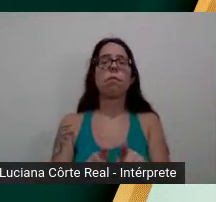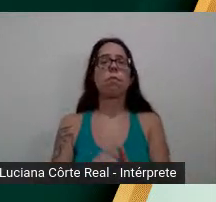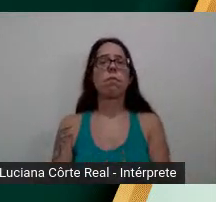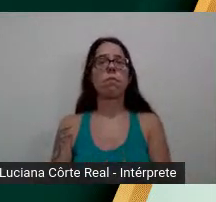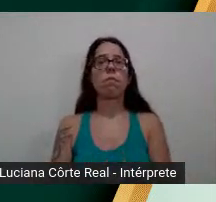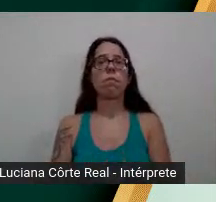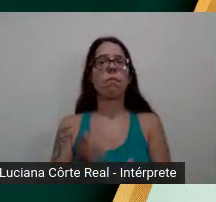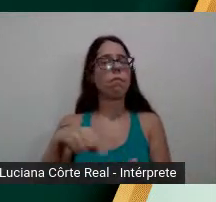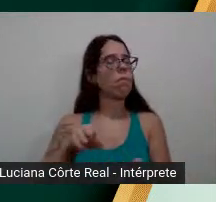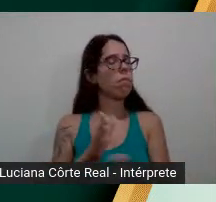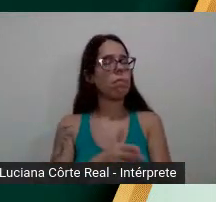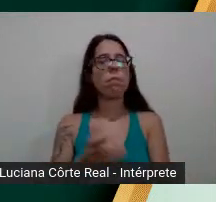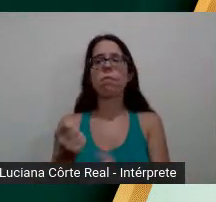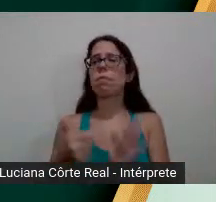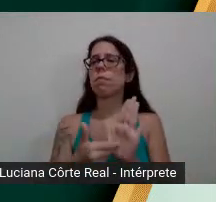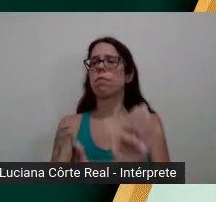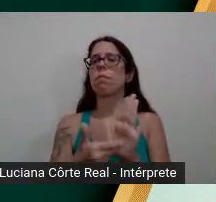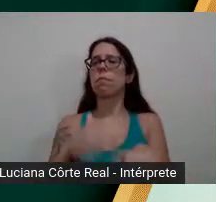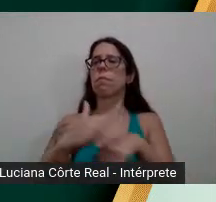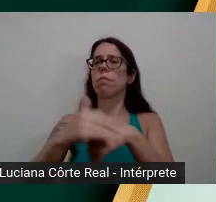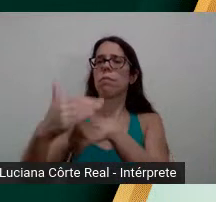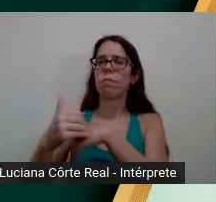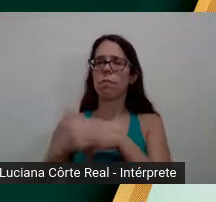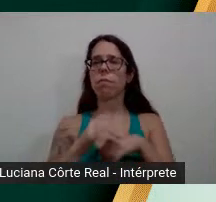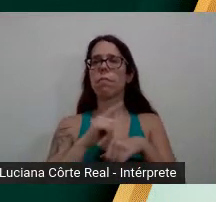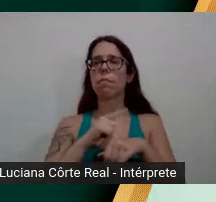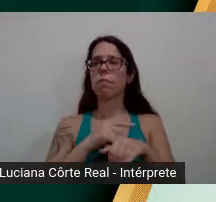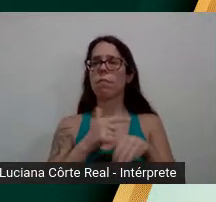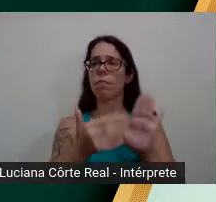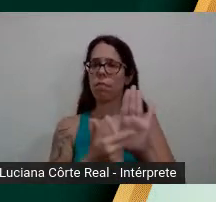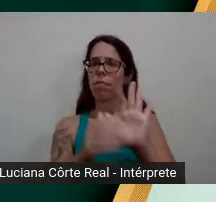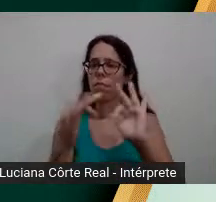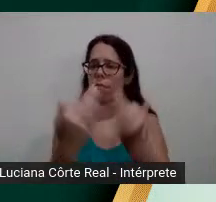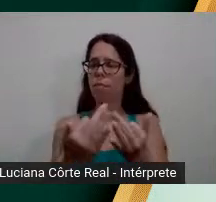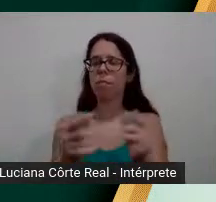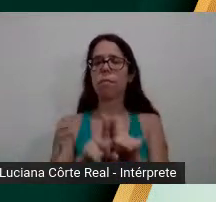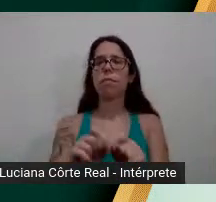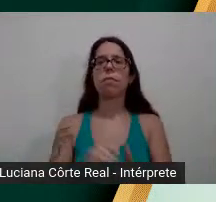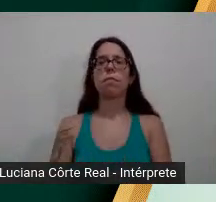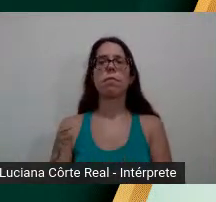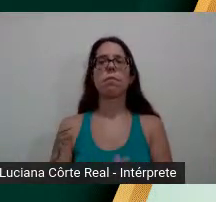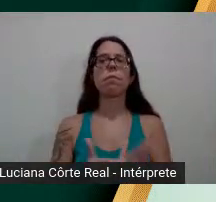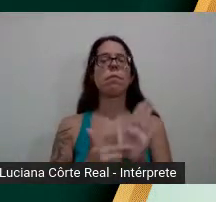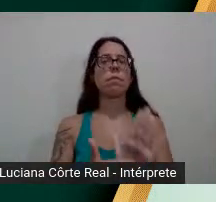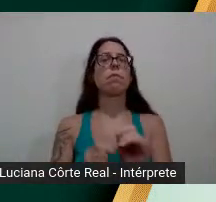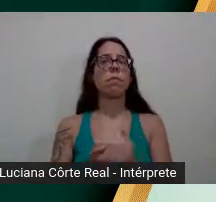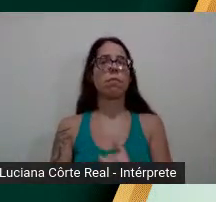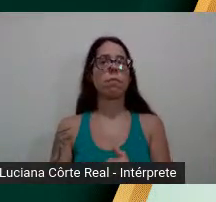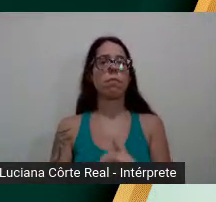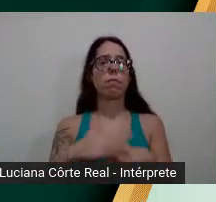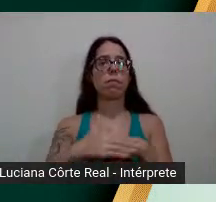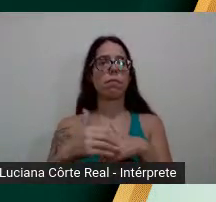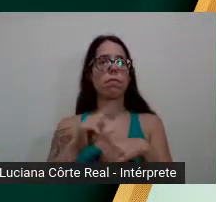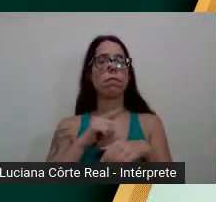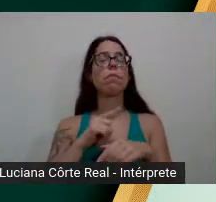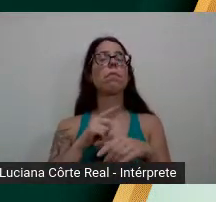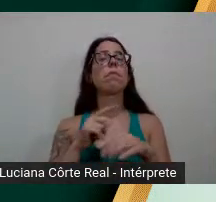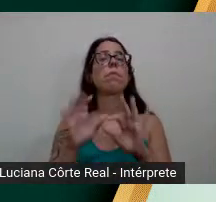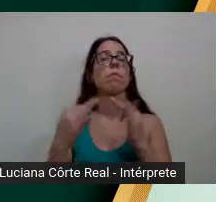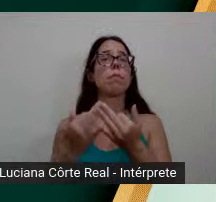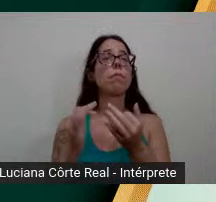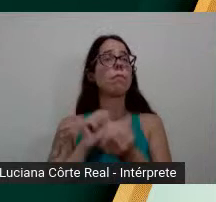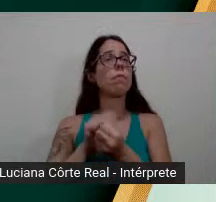mostrem o carinho que vocês têm às famílias. Mostrem o carinho que vocês têm aos familiares que estão do lado de